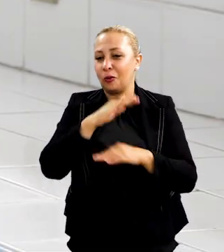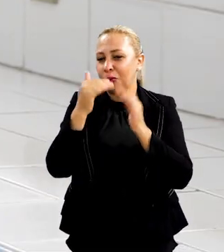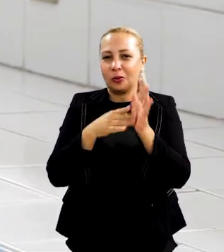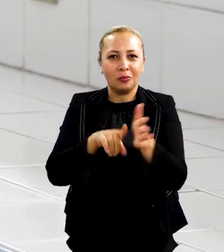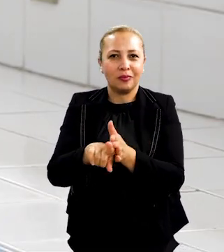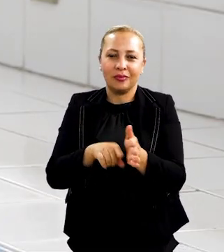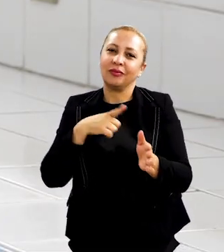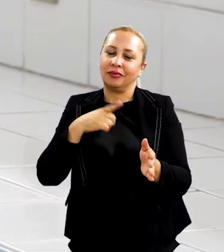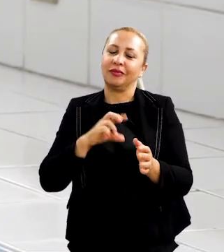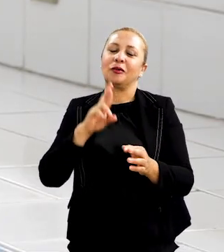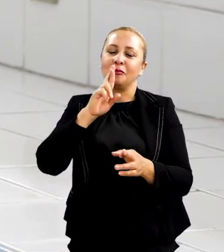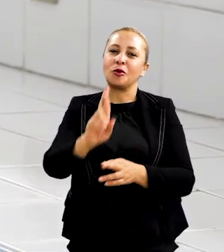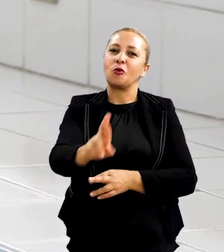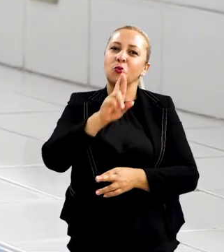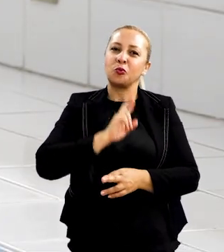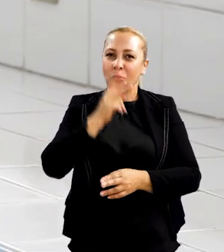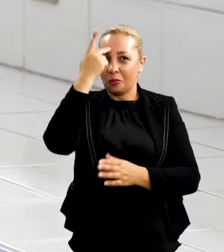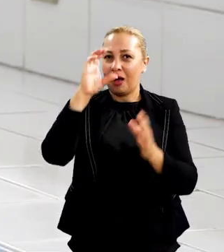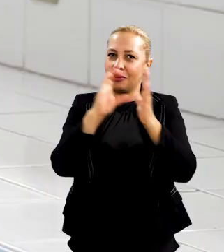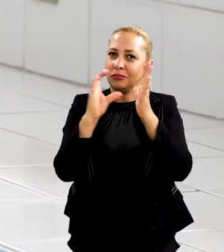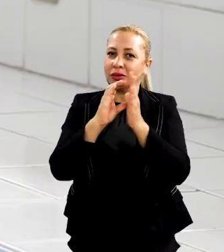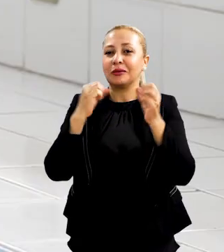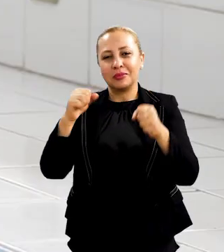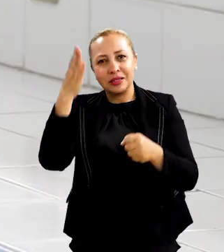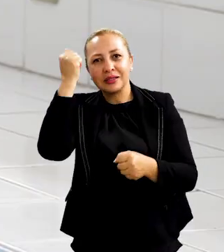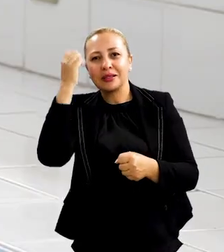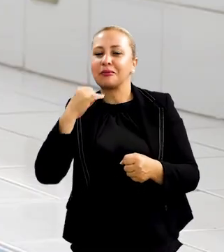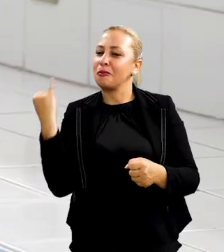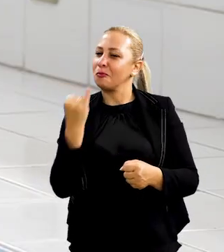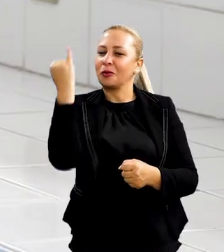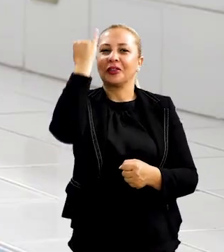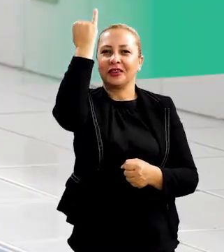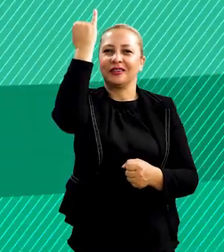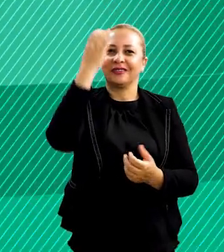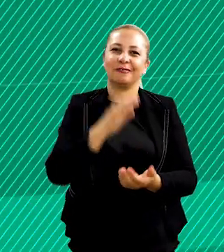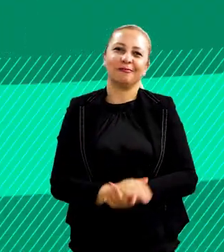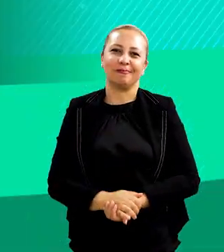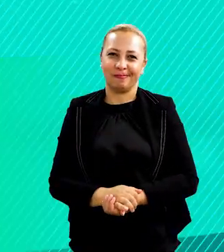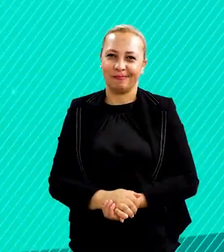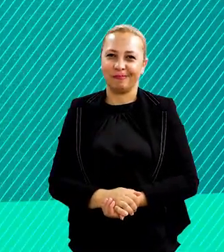têm um retorno para a comunidade, né? E ela saber o que está sendo feito é importantíssimo.